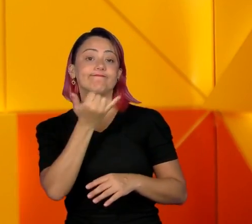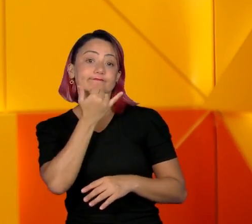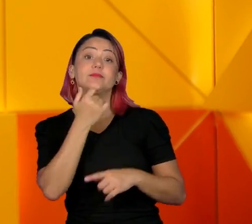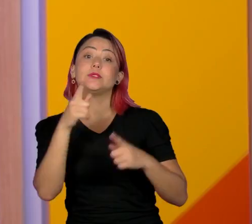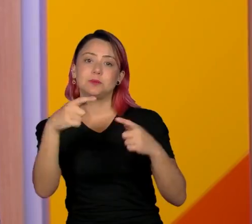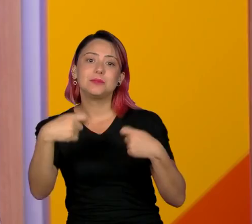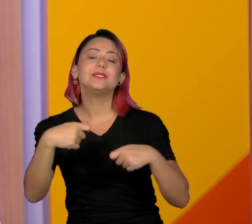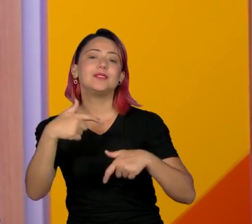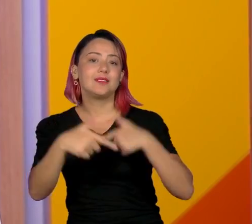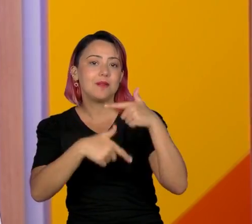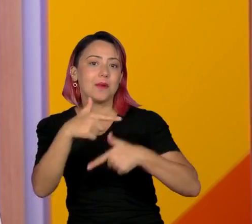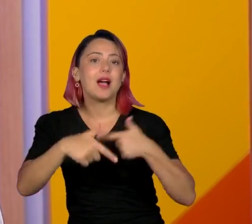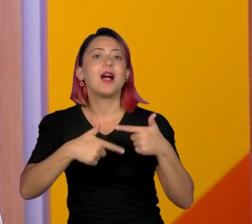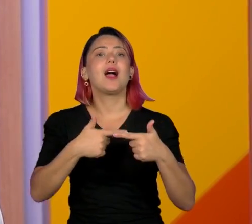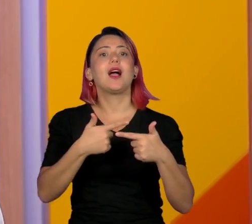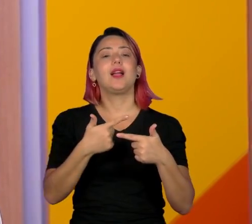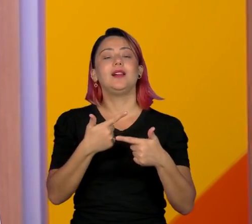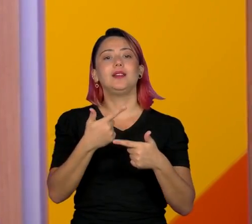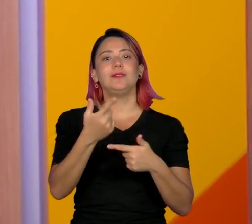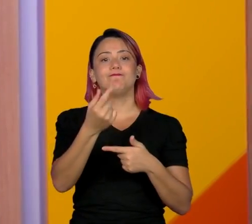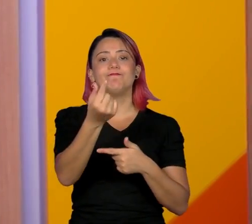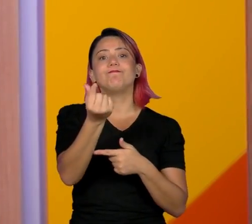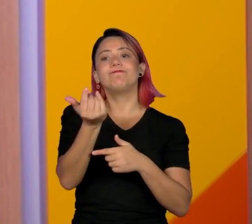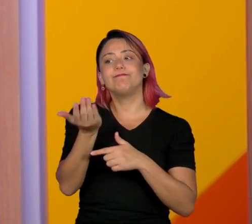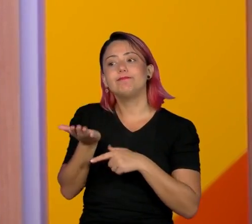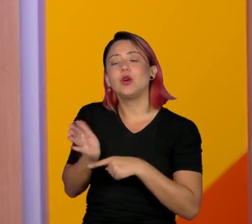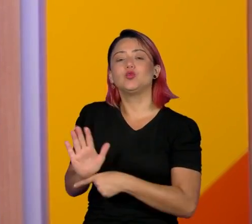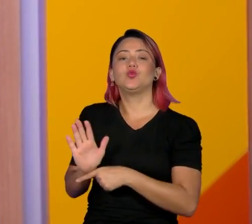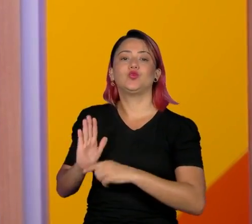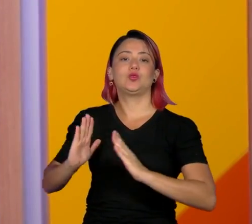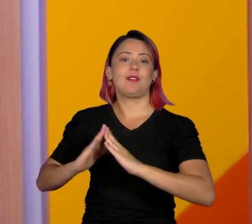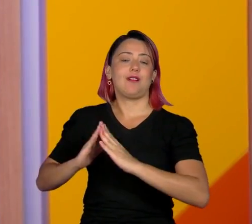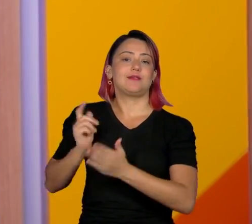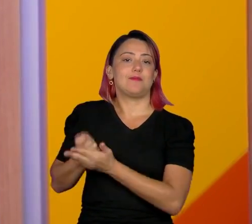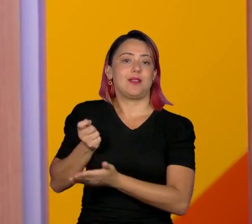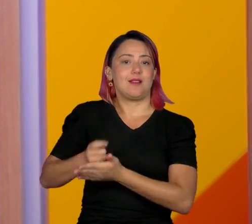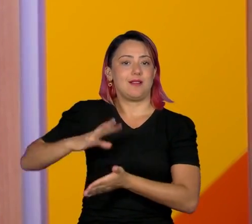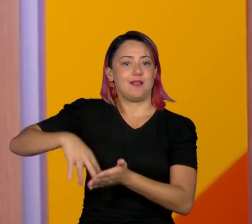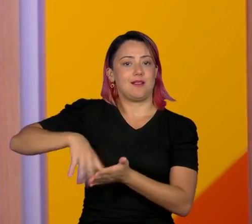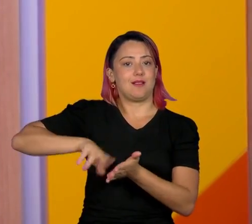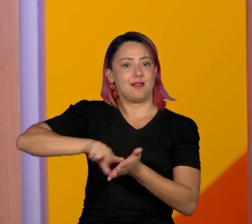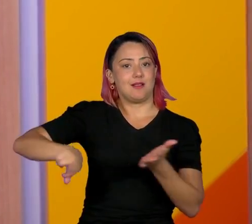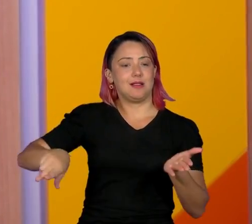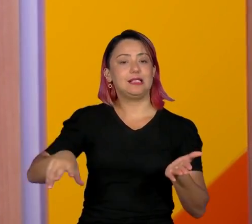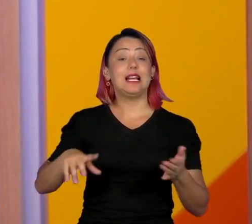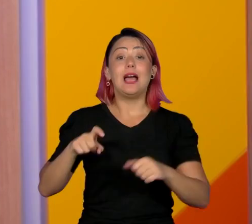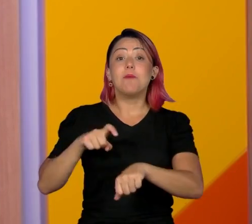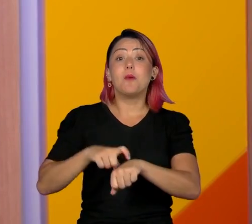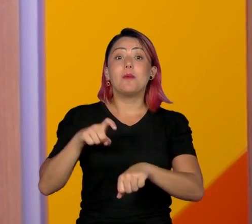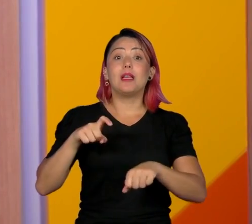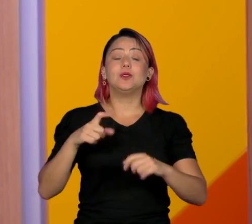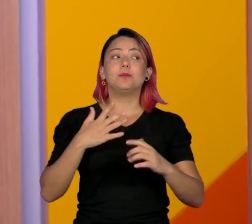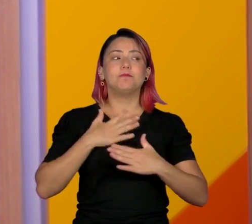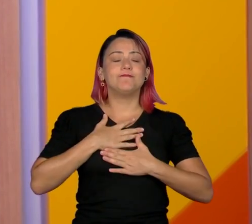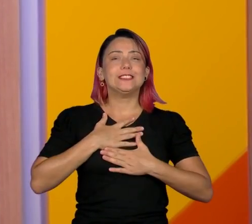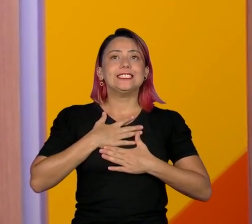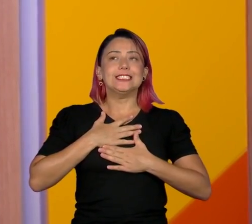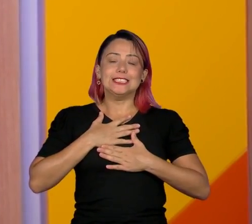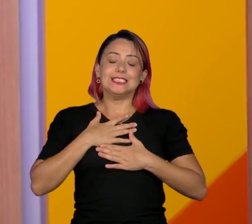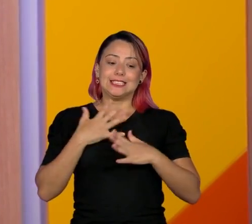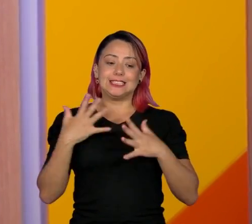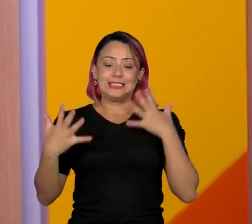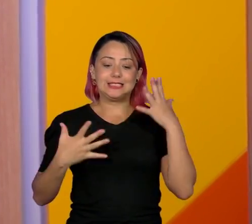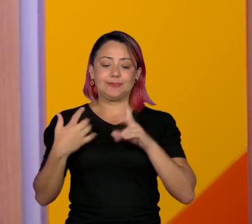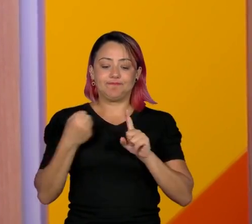você ponha dinheiro aqui em casa também, assim, sabe? Então, acho que nesse momento, eu acho que foi um impasse pra mim, porque